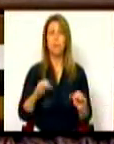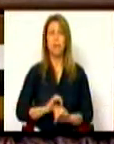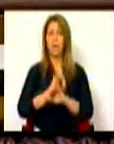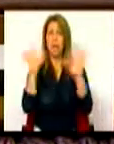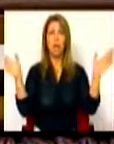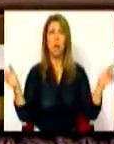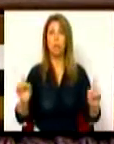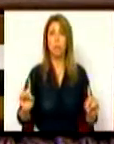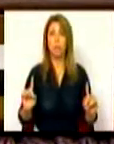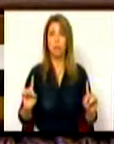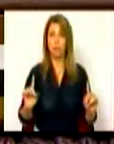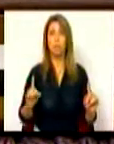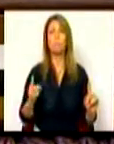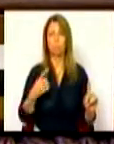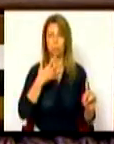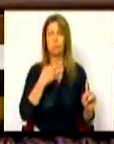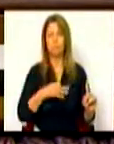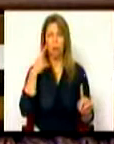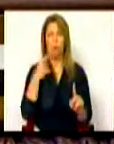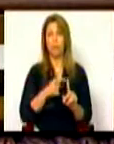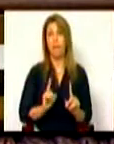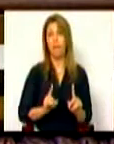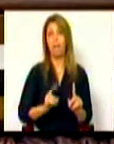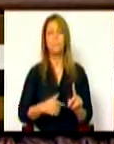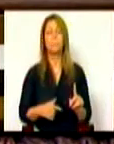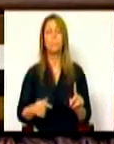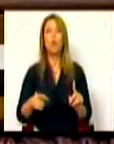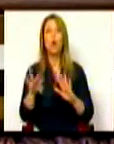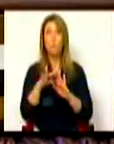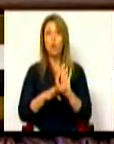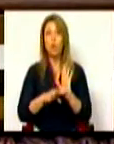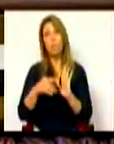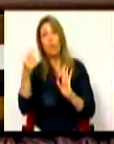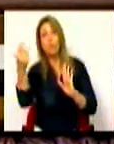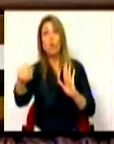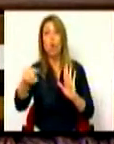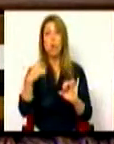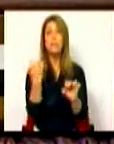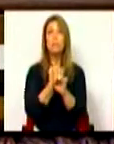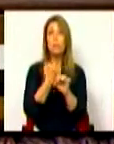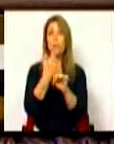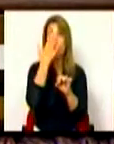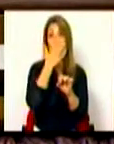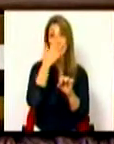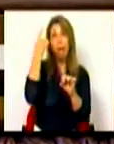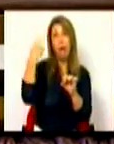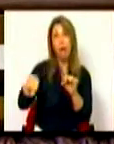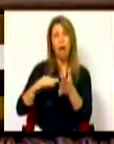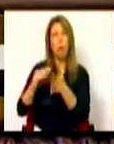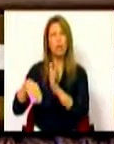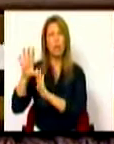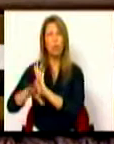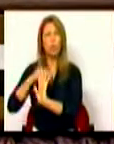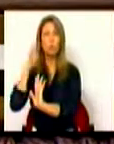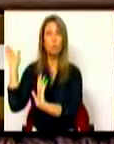esclarecendo propositadamente que o programa só se destinava aos trabalhadores que, tendo um vínculo precário,